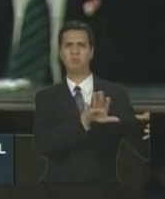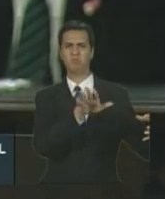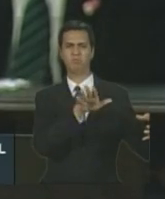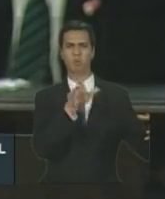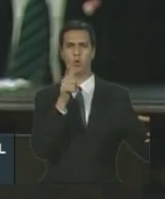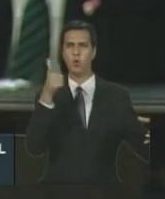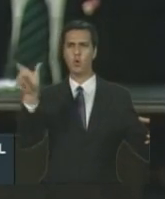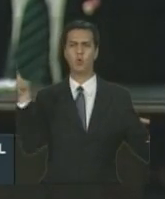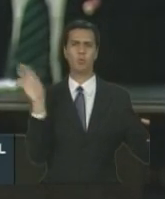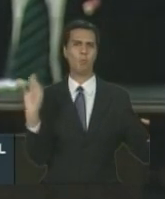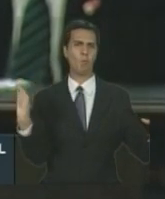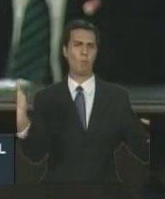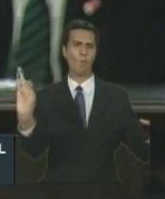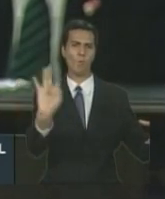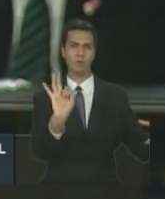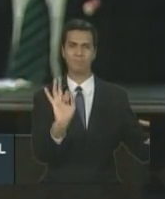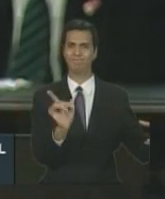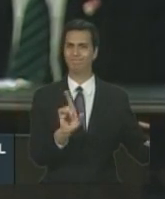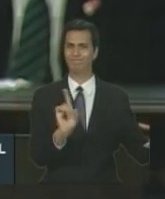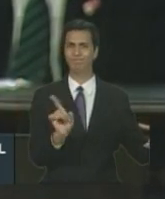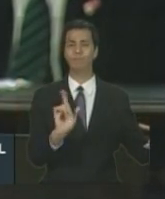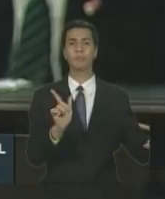Infelizmente, nós vemos que